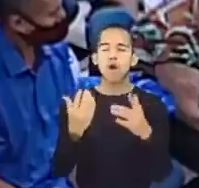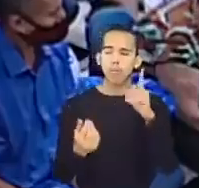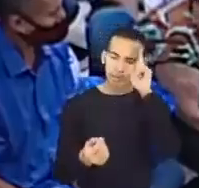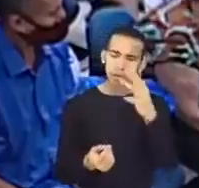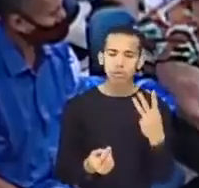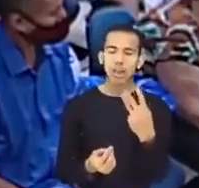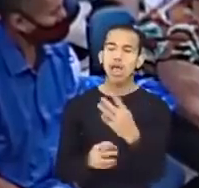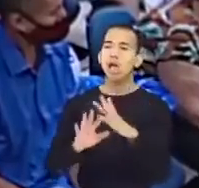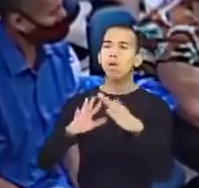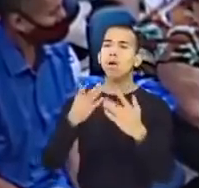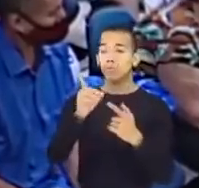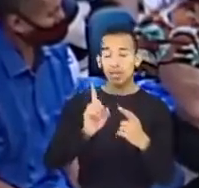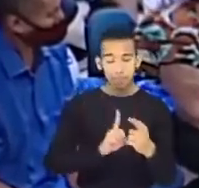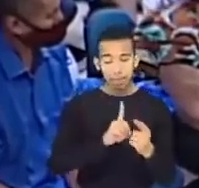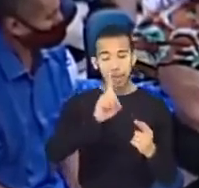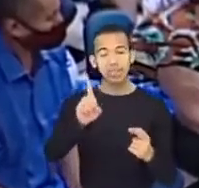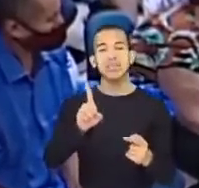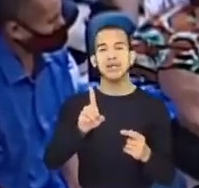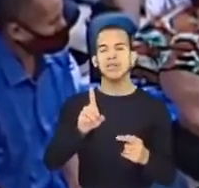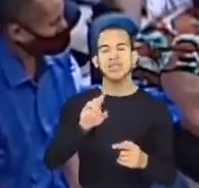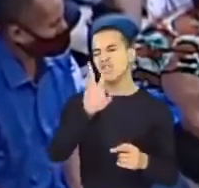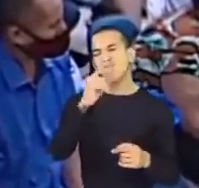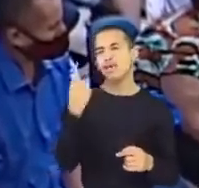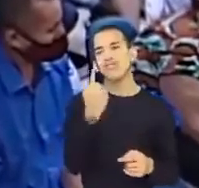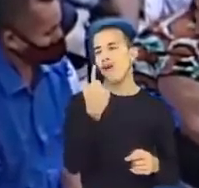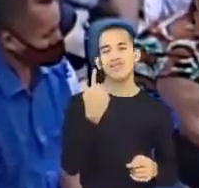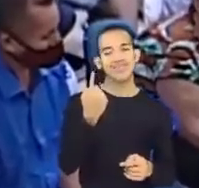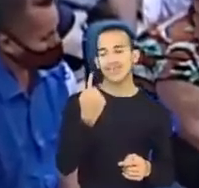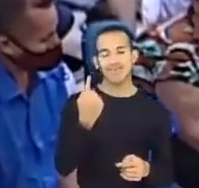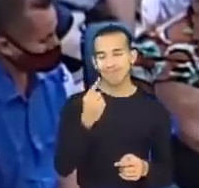Porque quando você passar pelo fogo, você não vai estar sozinho.